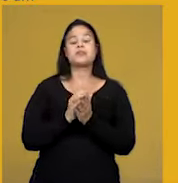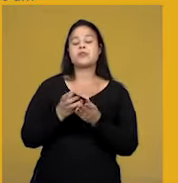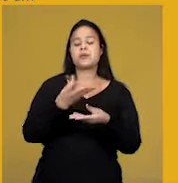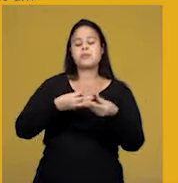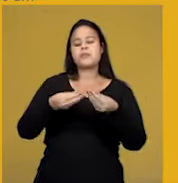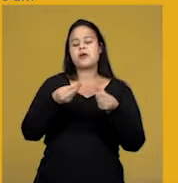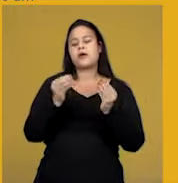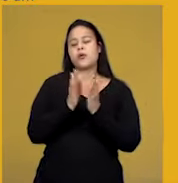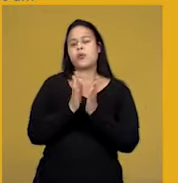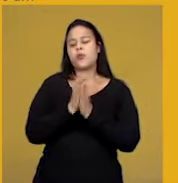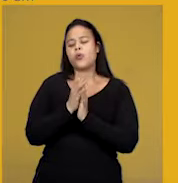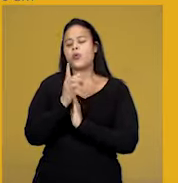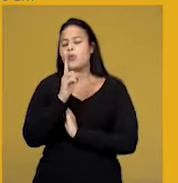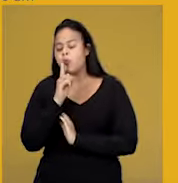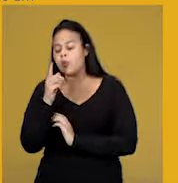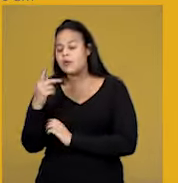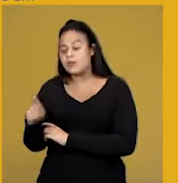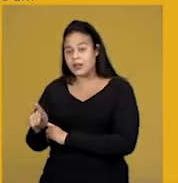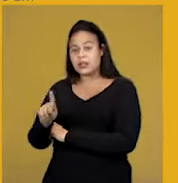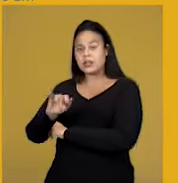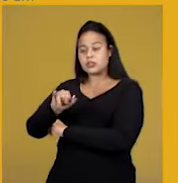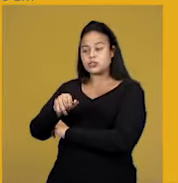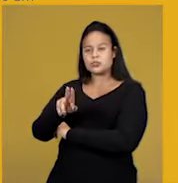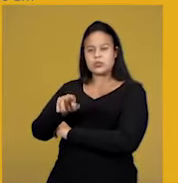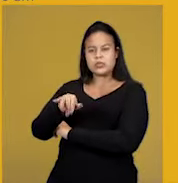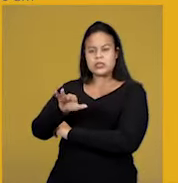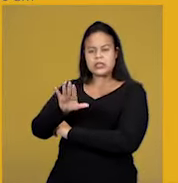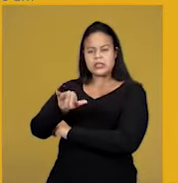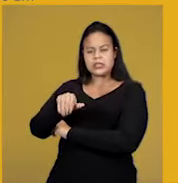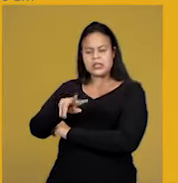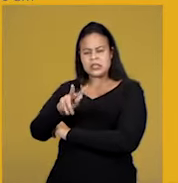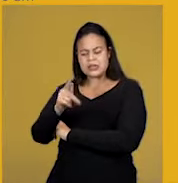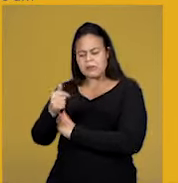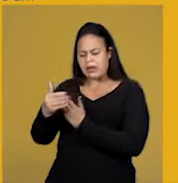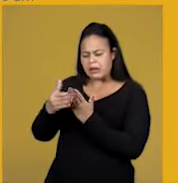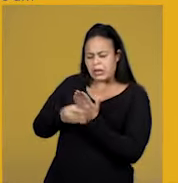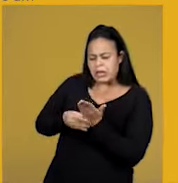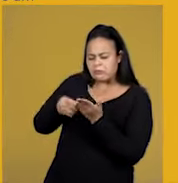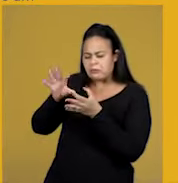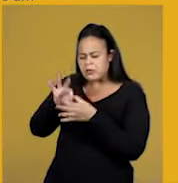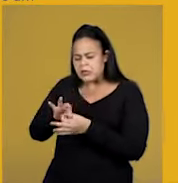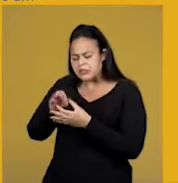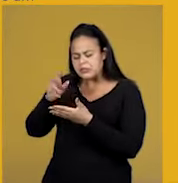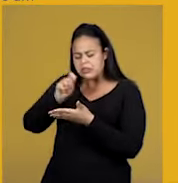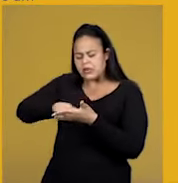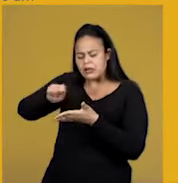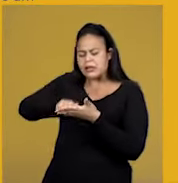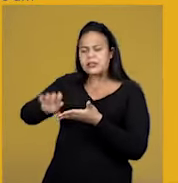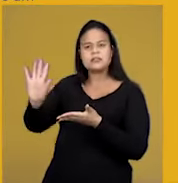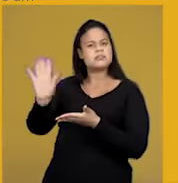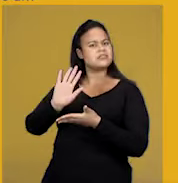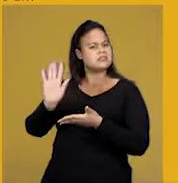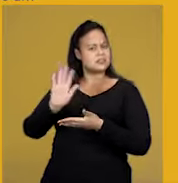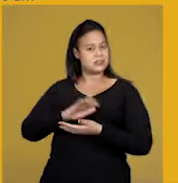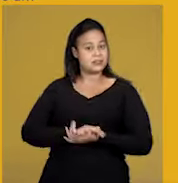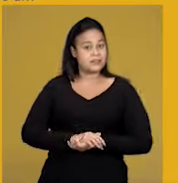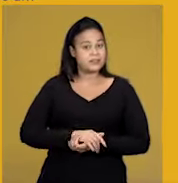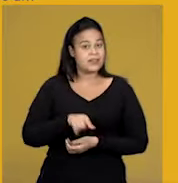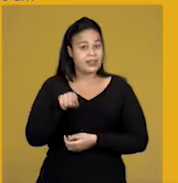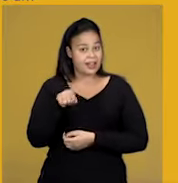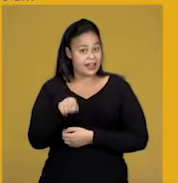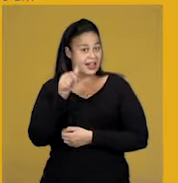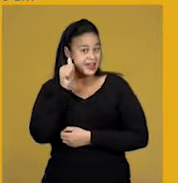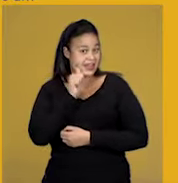Julinha. Só que não é um livro caderno para ela escrever, não. Julinha ganhou o